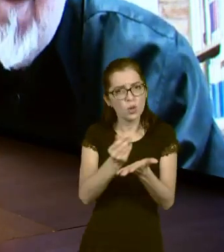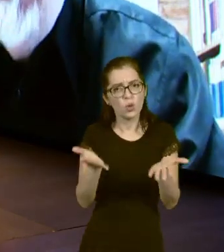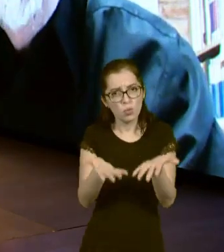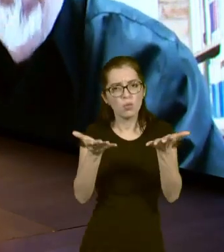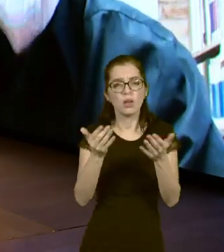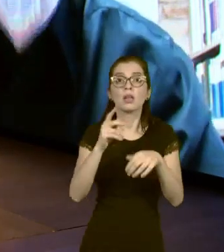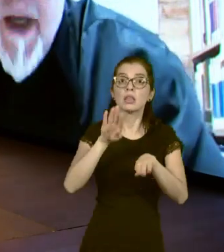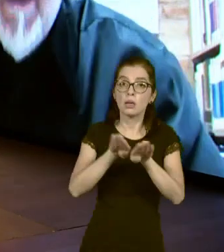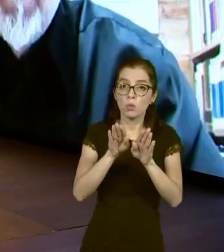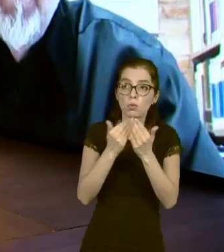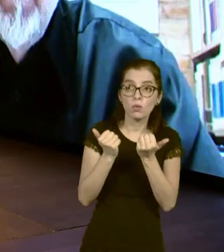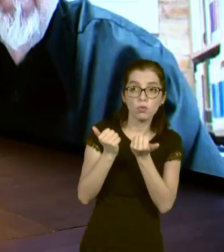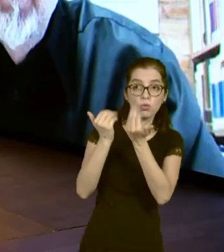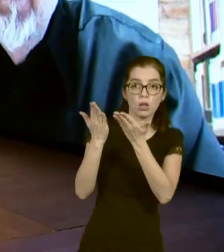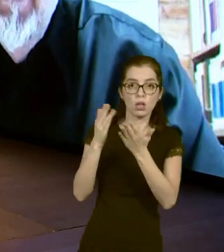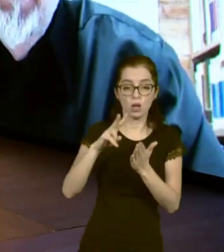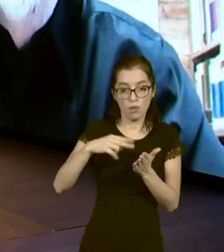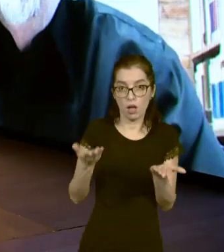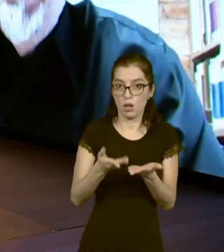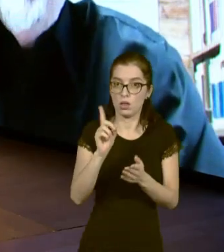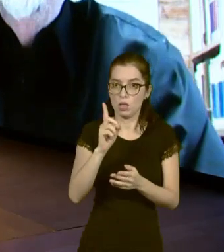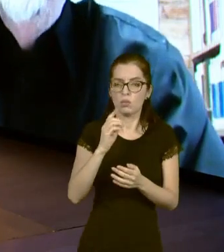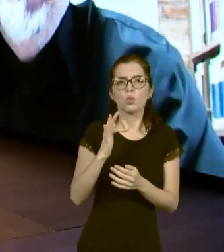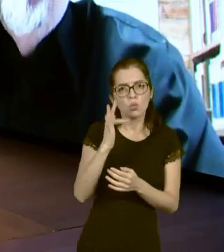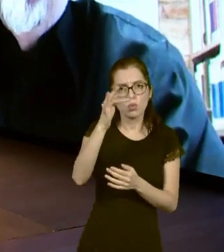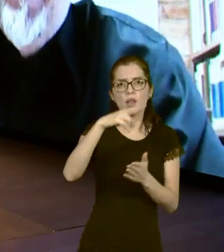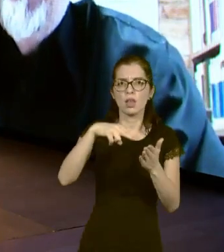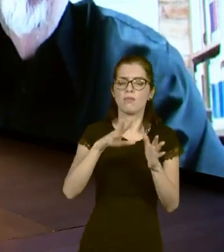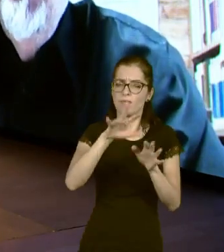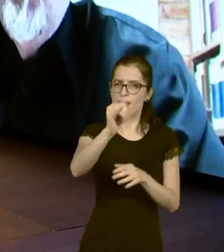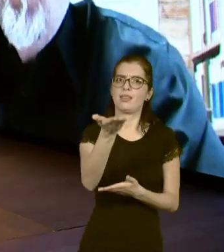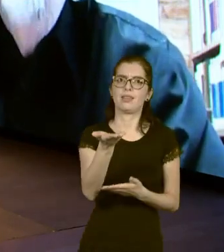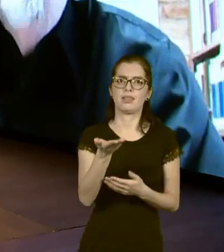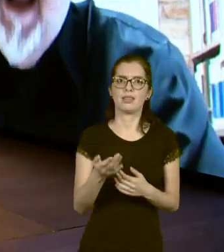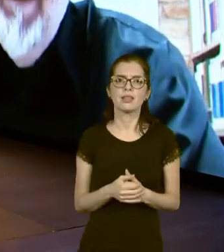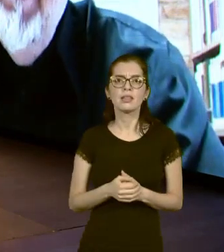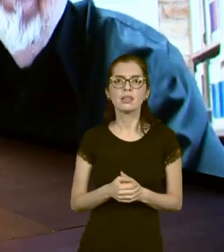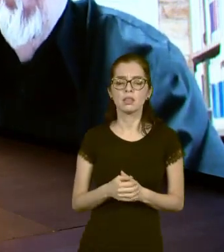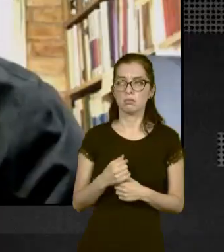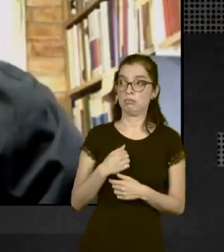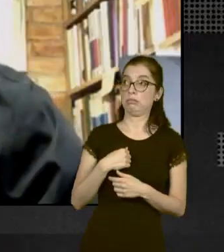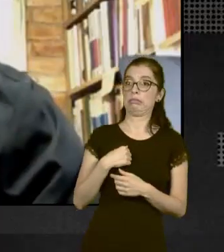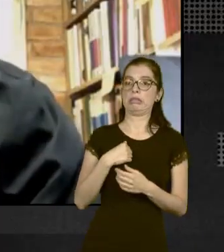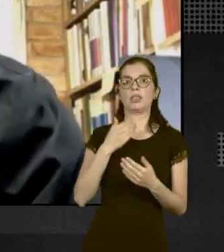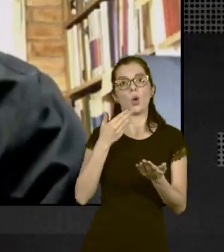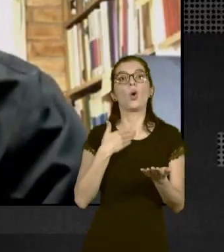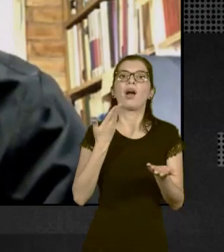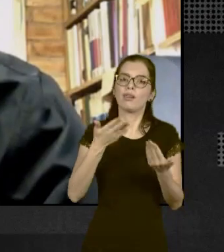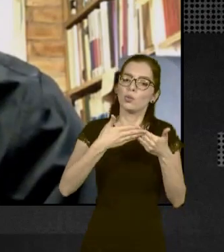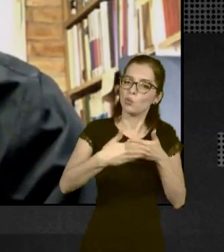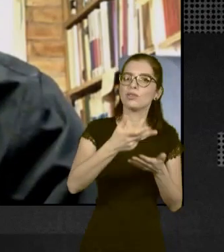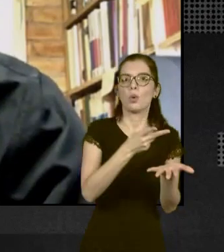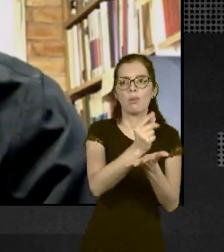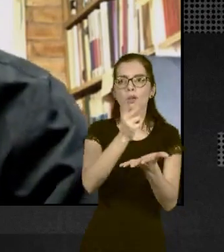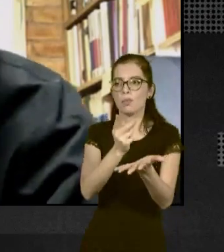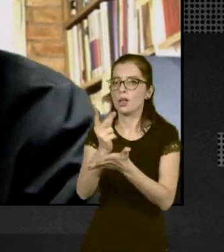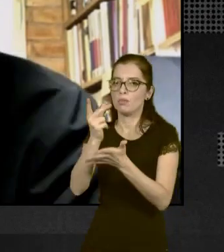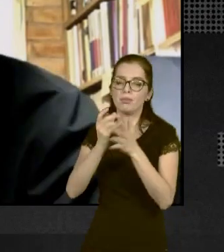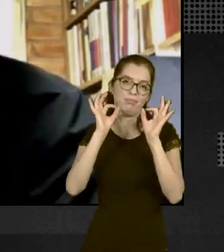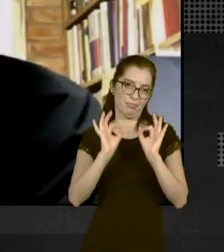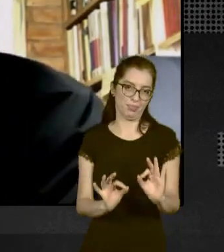agora, mas você vai ler depois. E foi assim, cara, que eu comprei, comecei minha biblioteca de